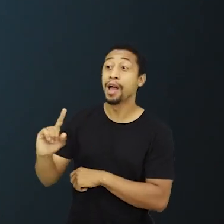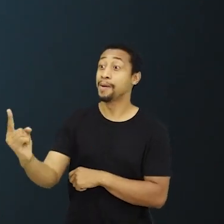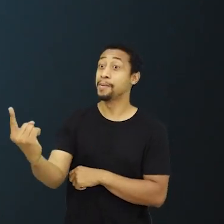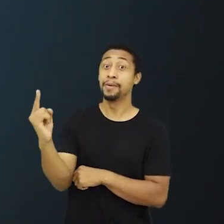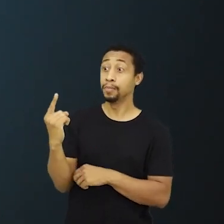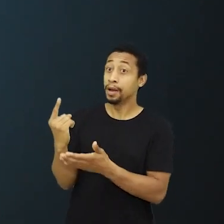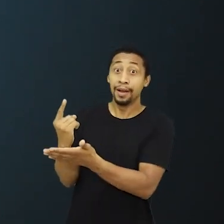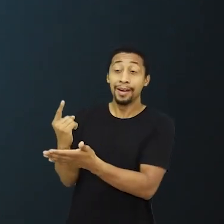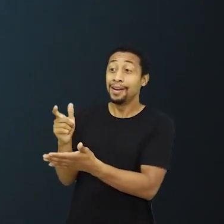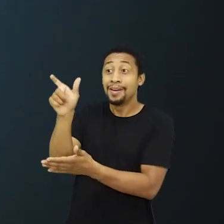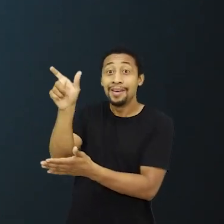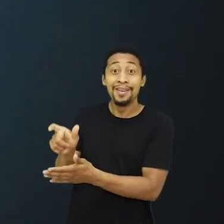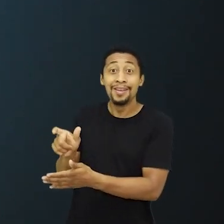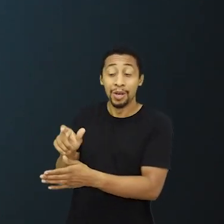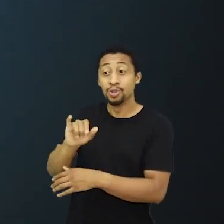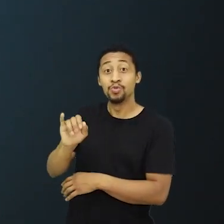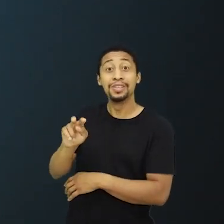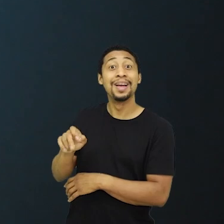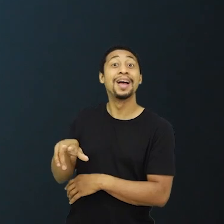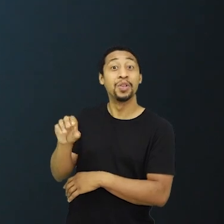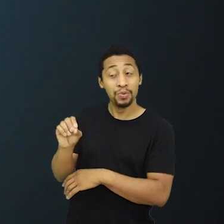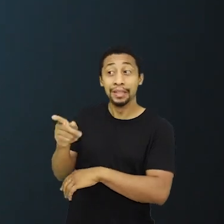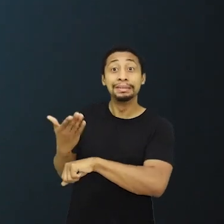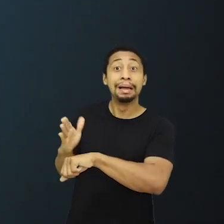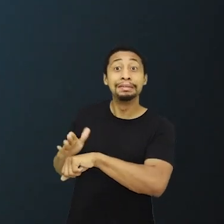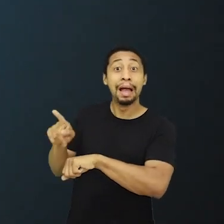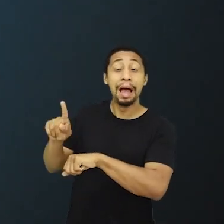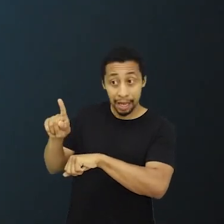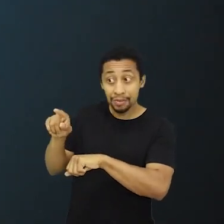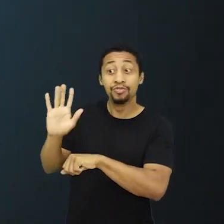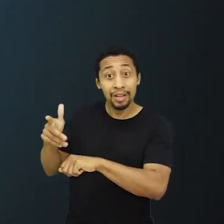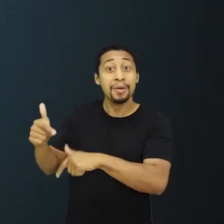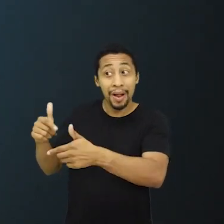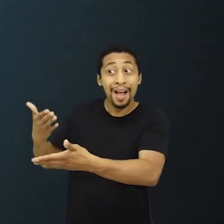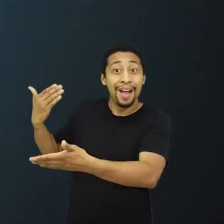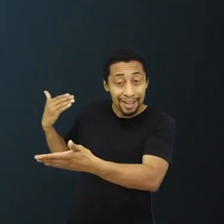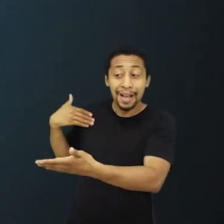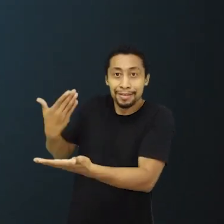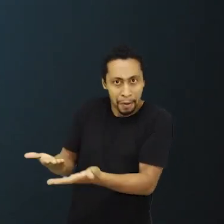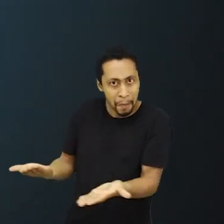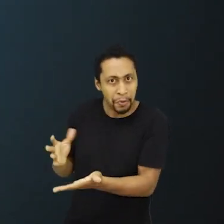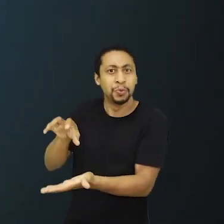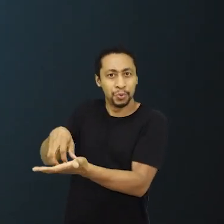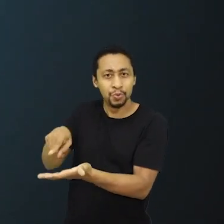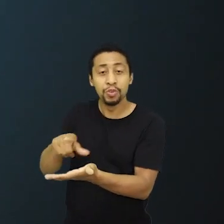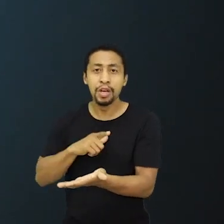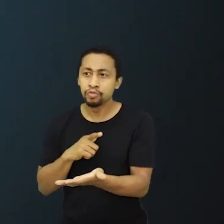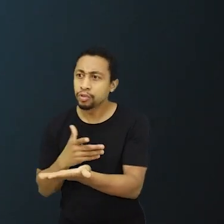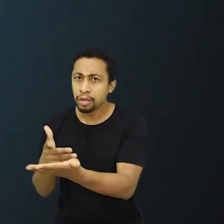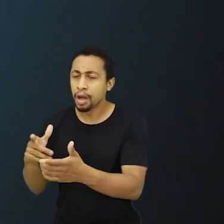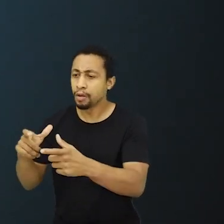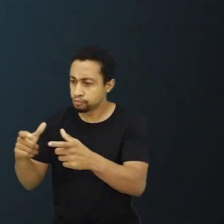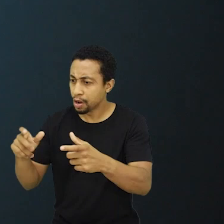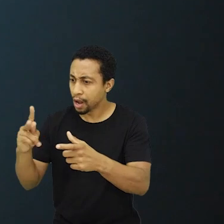na época. Me entregou o HD, foi super simpático, e esse HD tinha imagens desse jornal Versus,